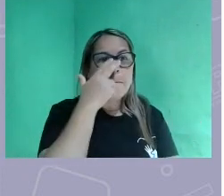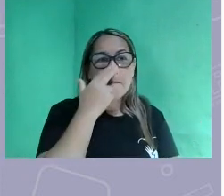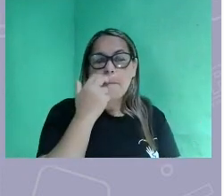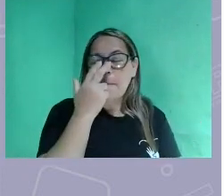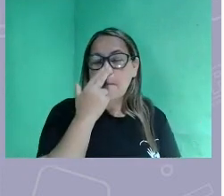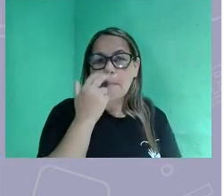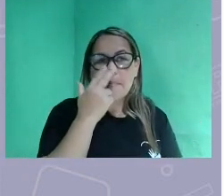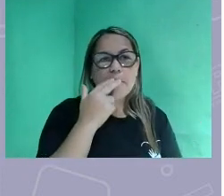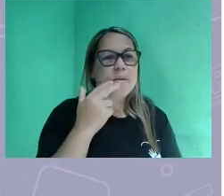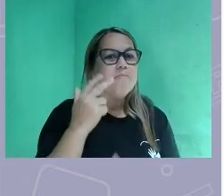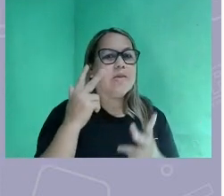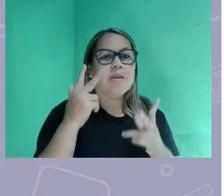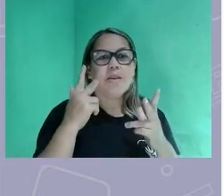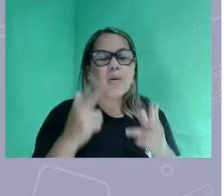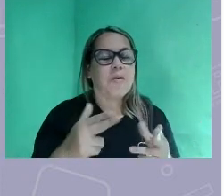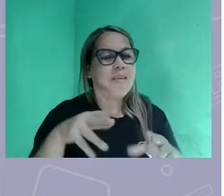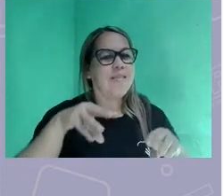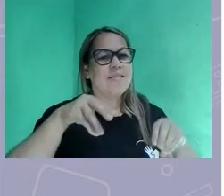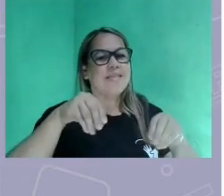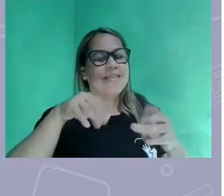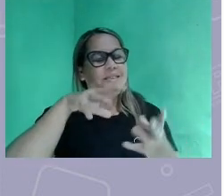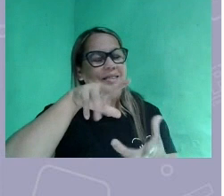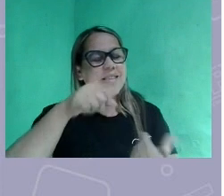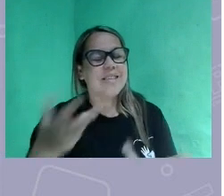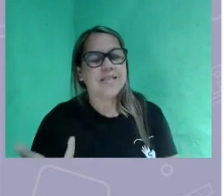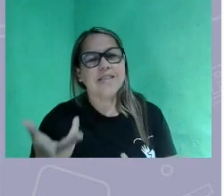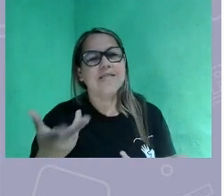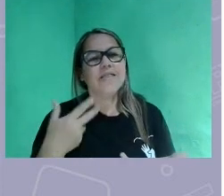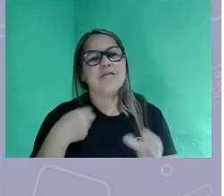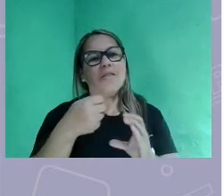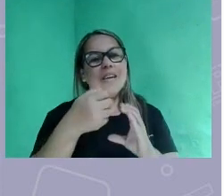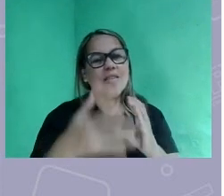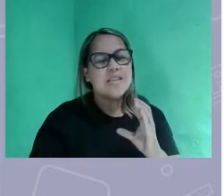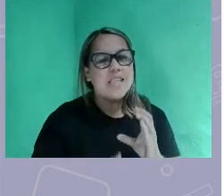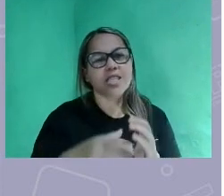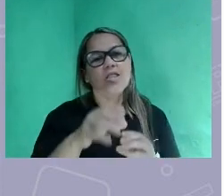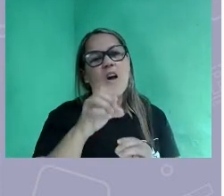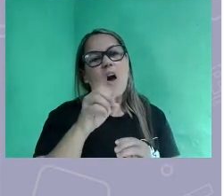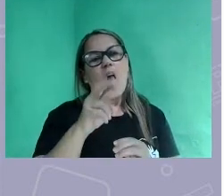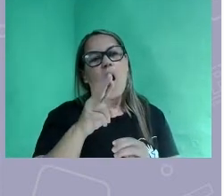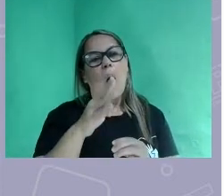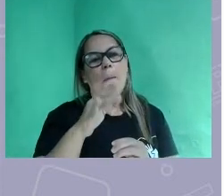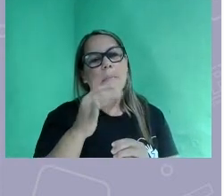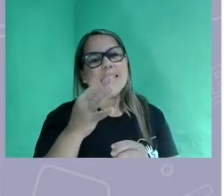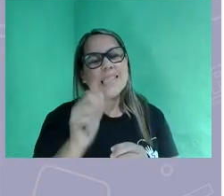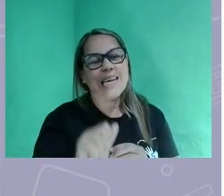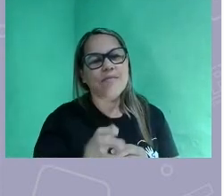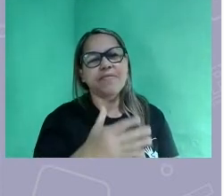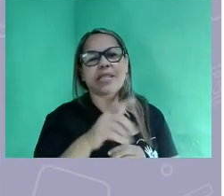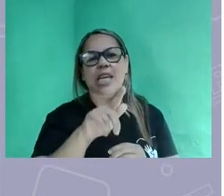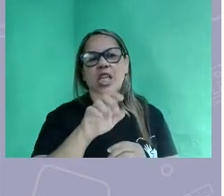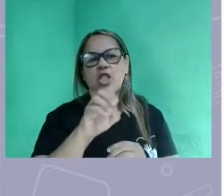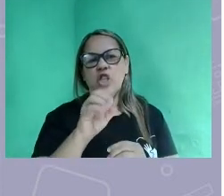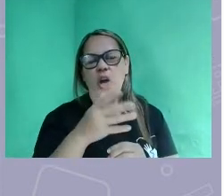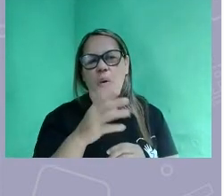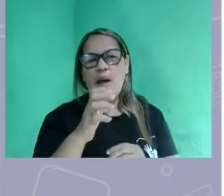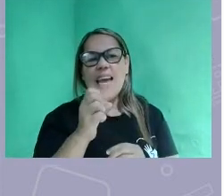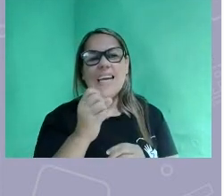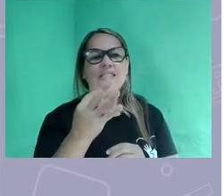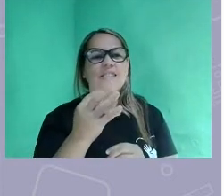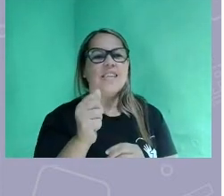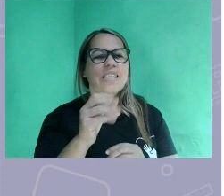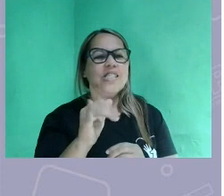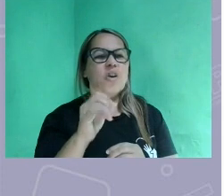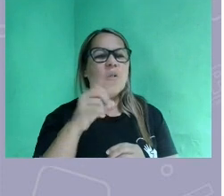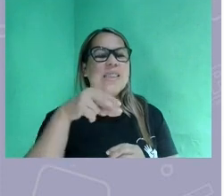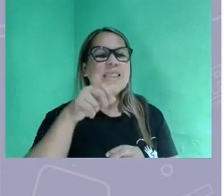de rotação da Terra e isso caracteriza uma órbita geoestacionária então vamos ver o que diz cada um